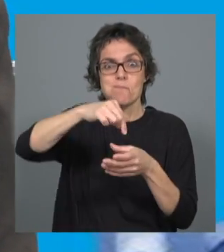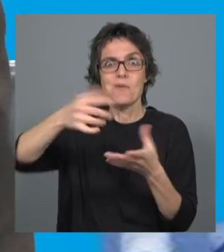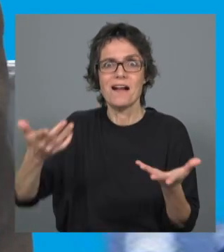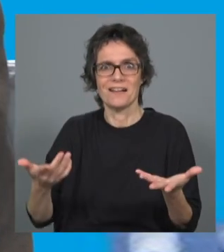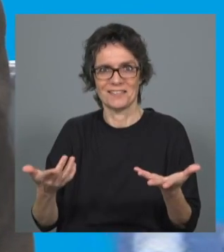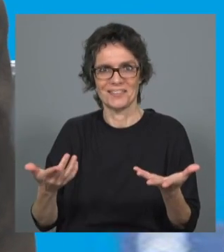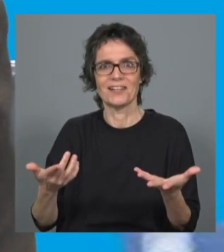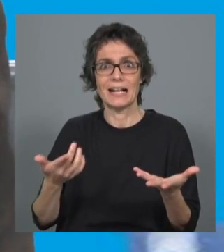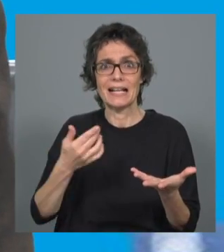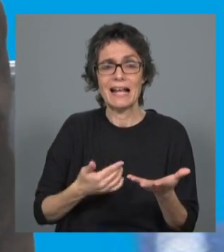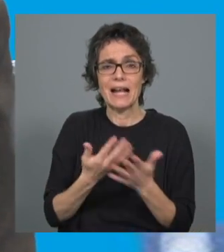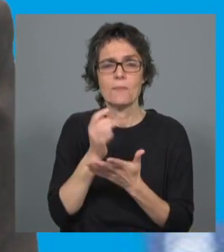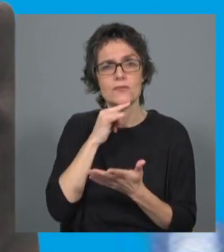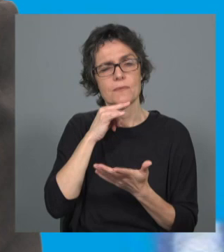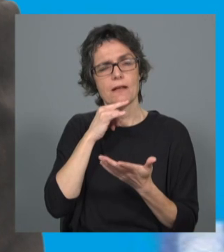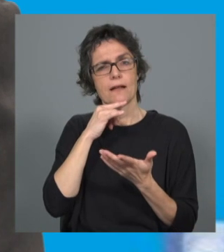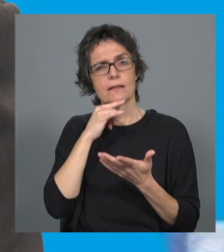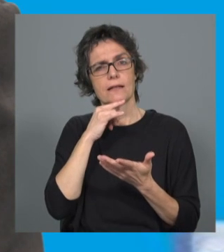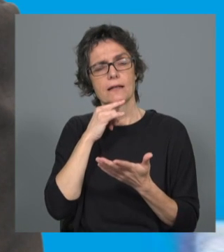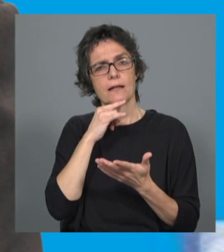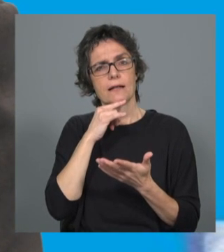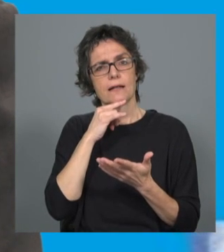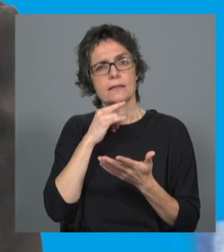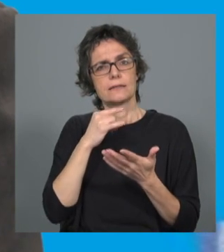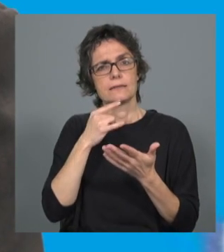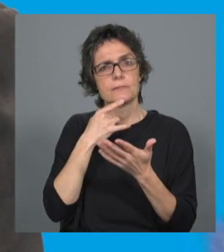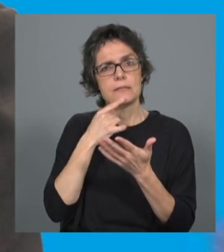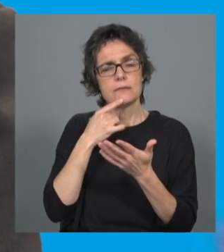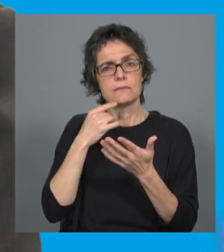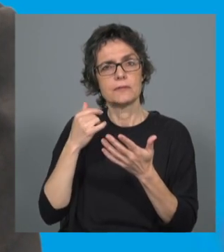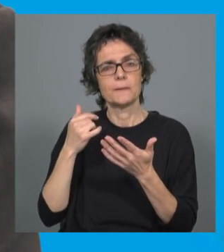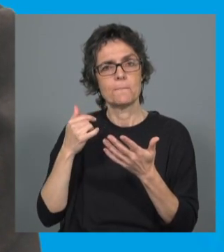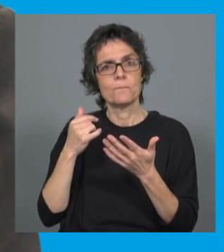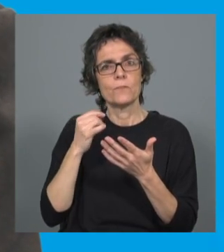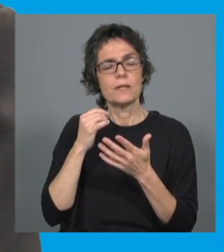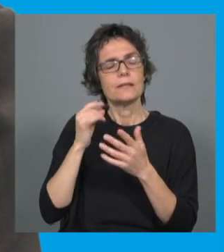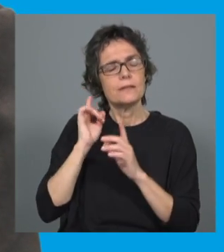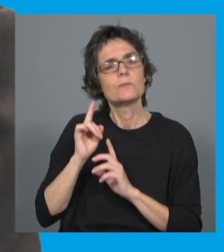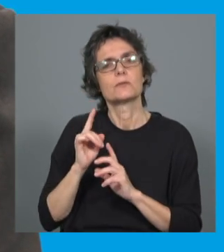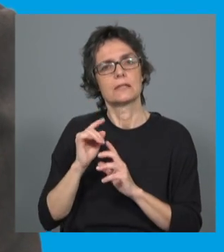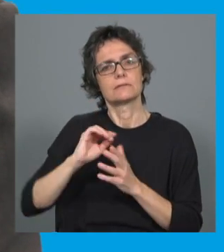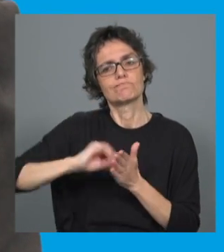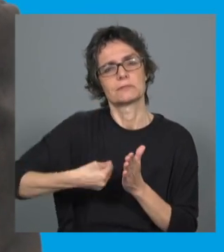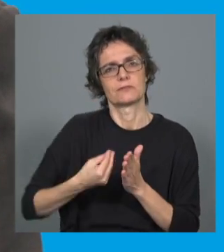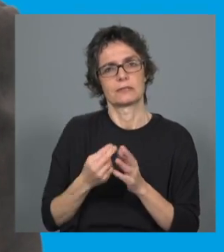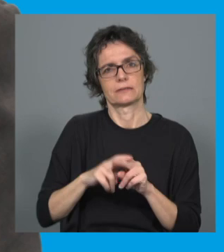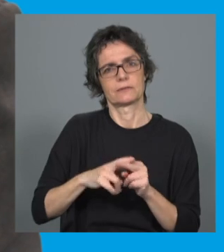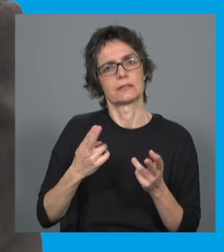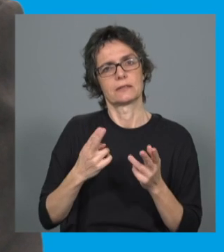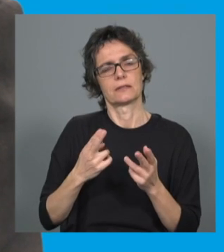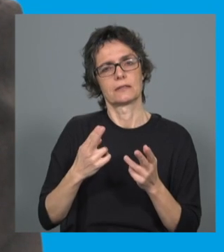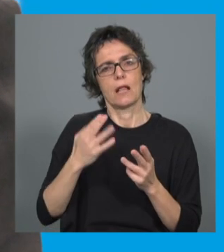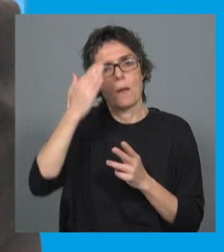aquilo que é uma pretensão nossa também, que é o incentivo à matrícula na disciplina de Educação Moral e Religiosa Católica, de uma forma